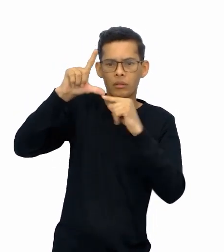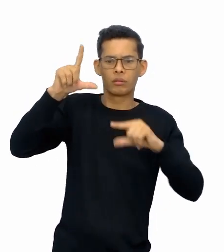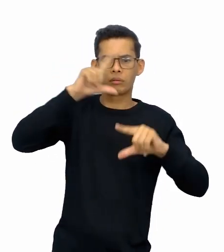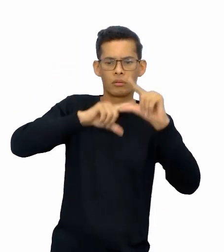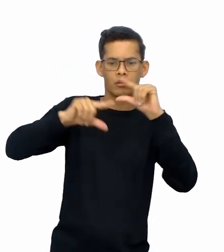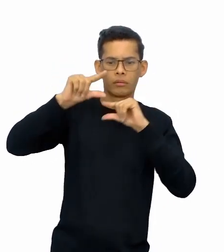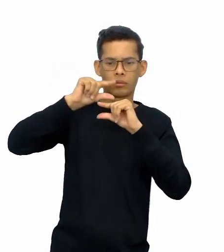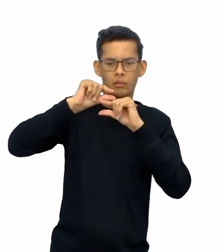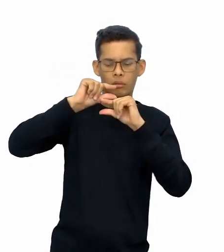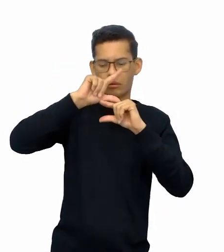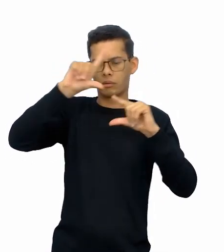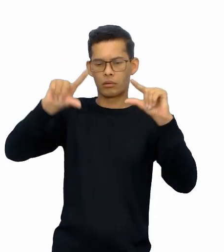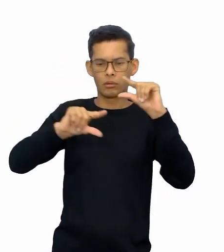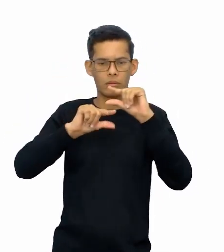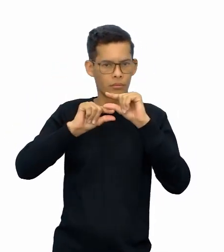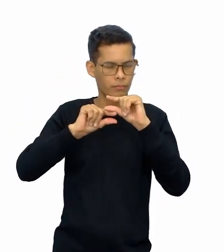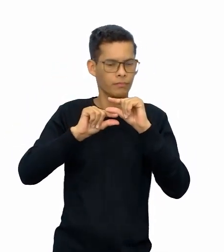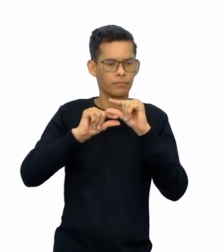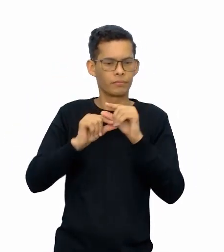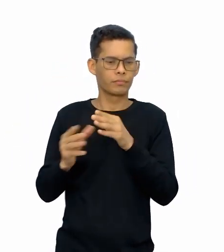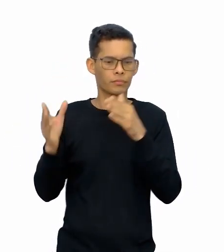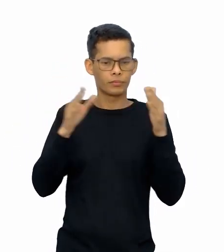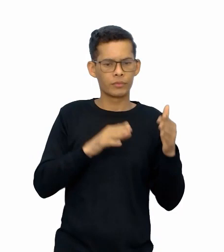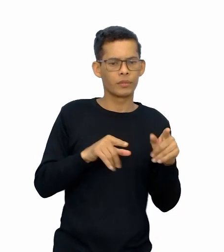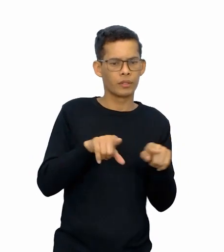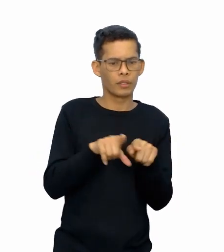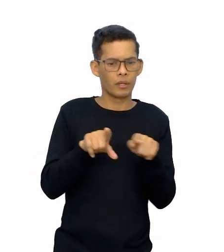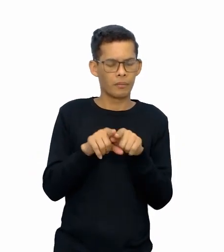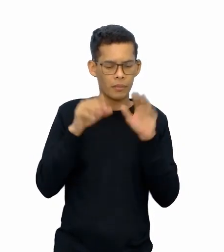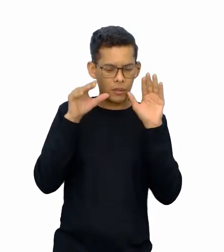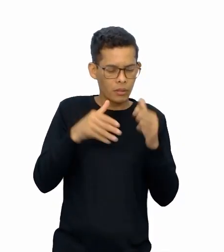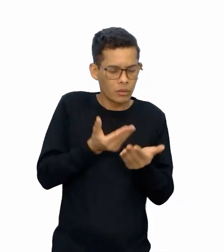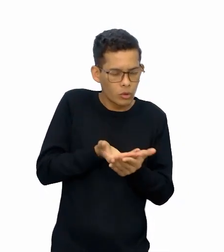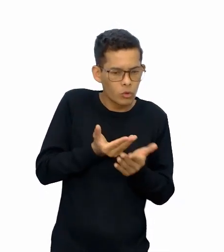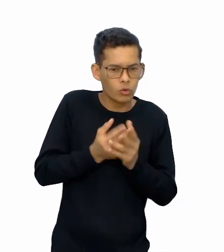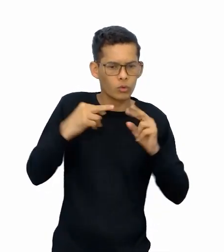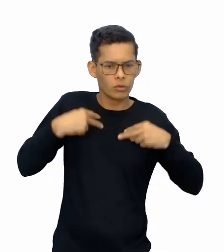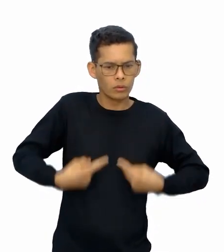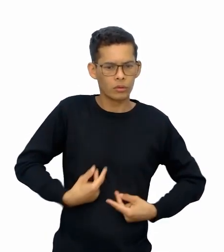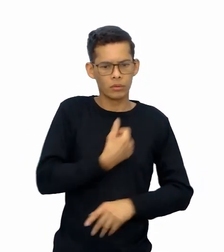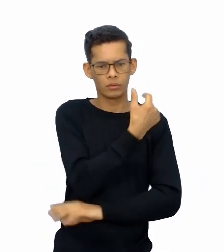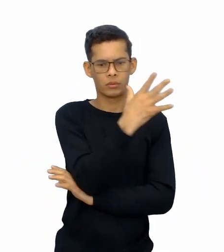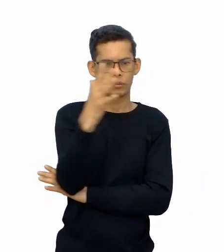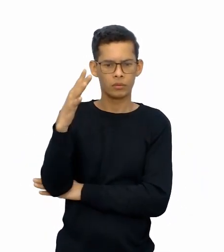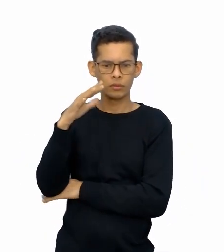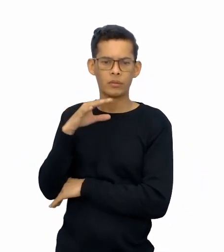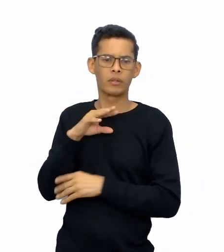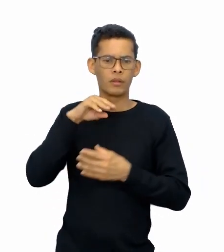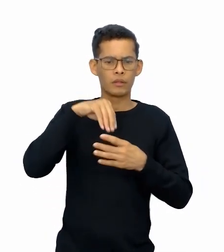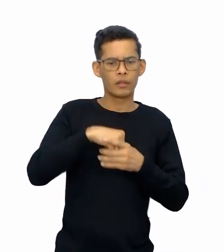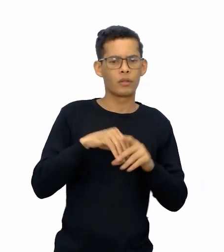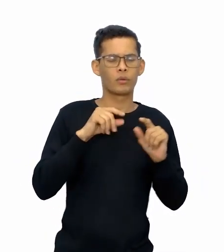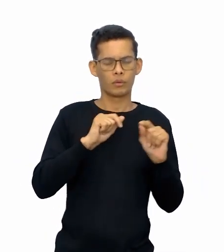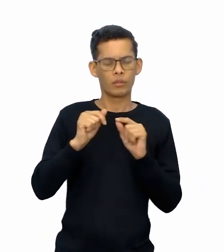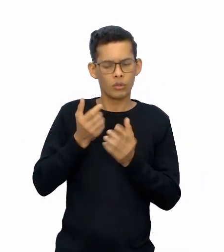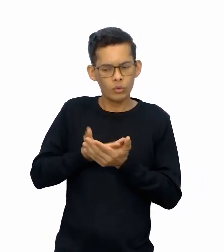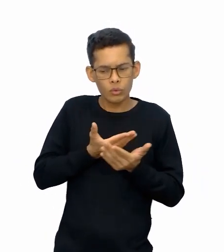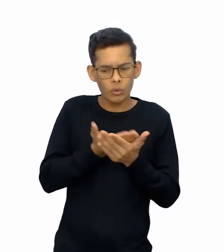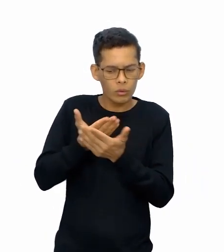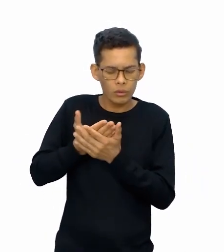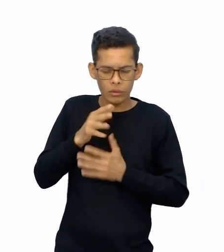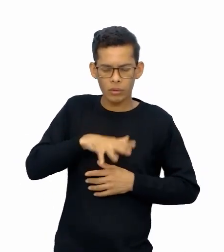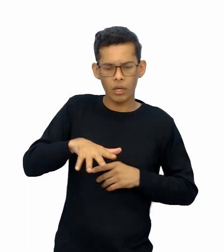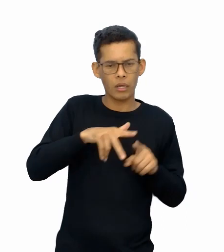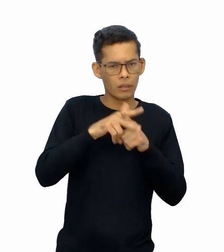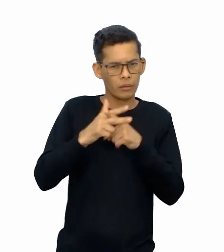estão voltados para o ser humano e o ambiente. Com o componente física, a proposta é estudar eletrônica e